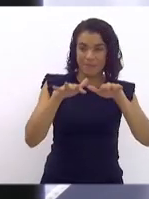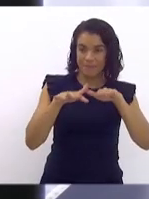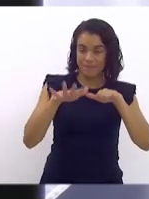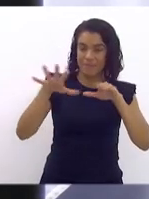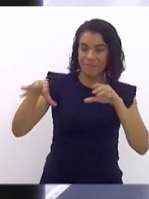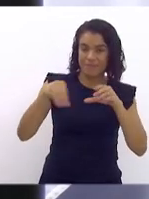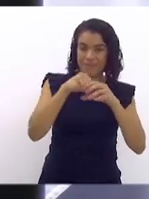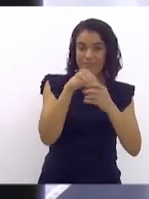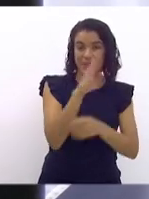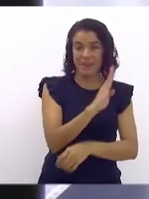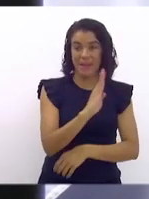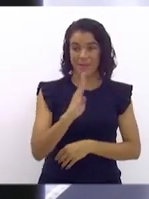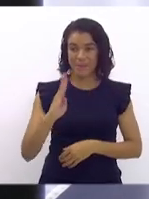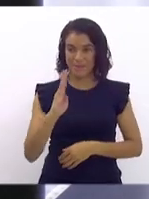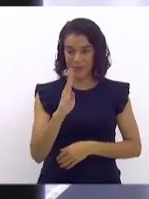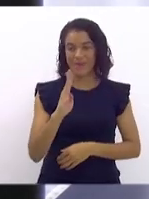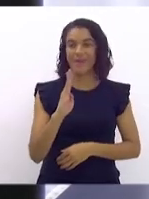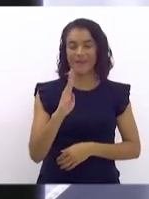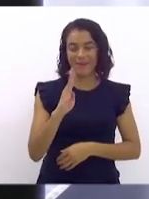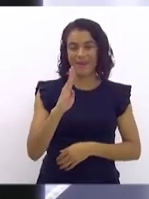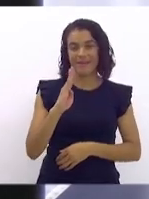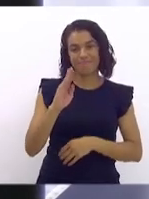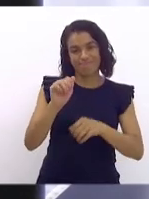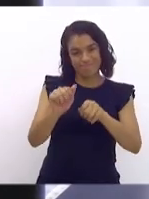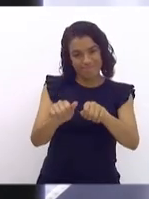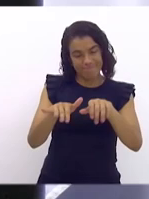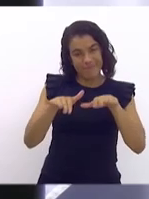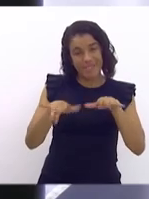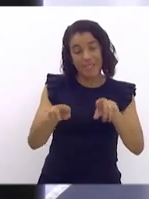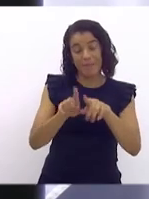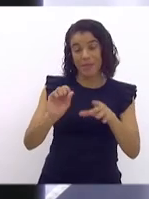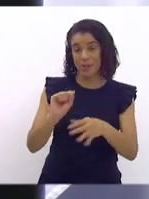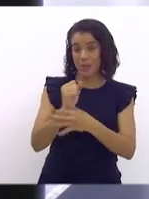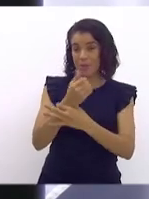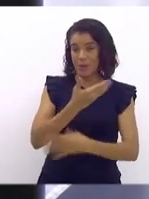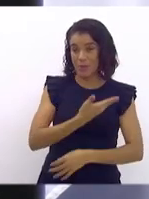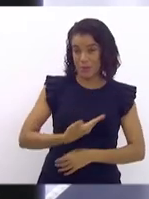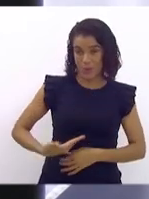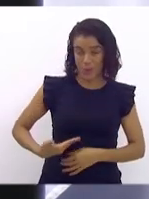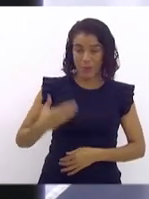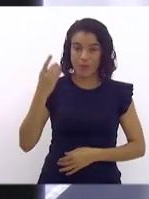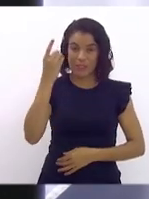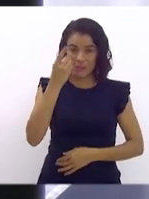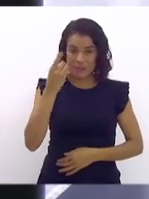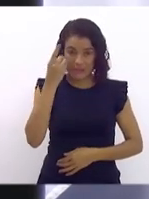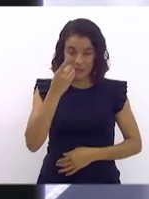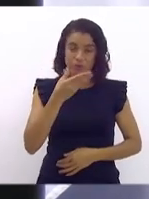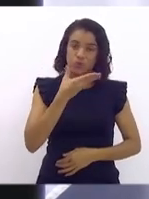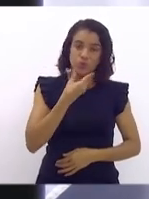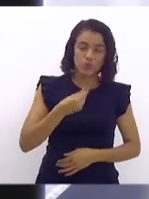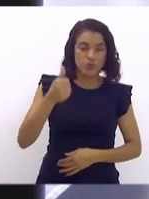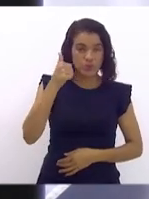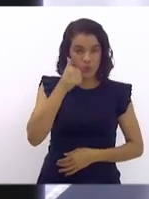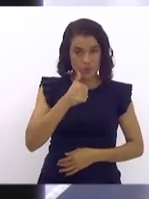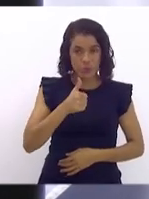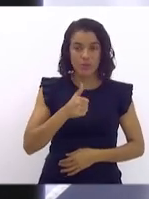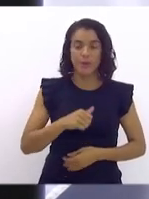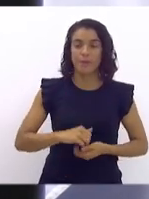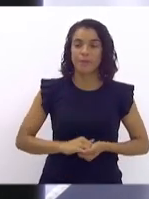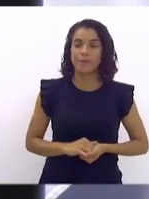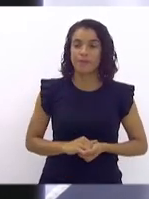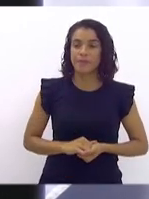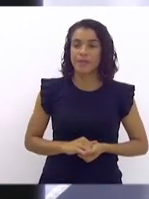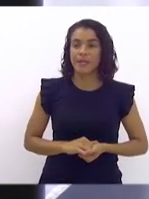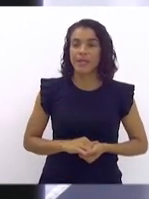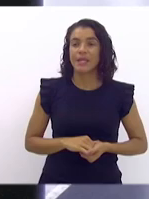das bibliotecas da Assembleia e de domínio público também das parlamentares e dos parlamentares, e também